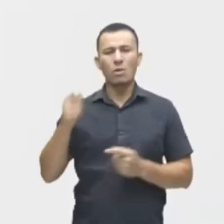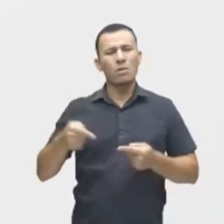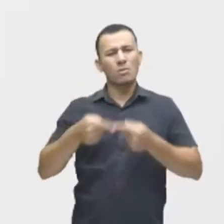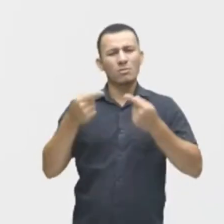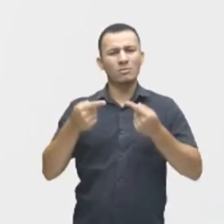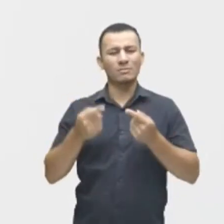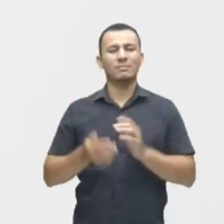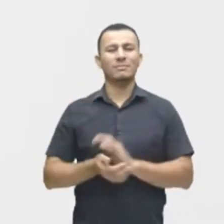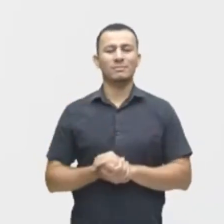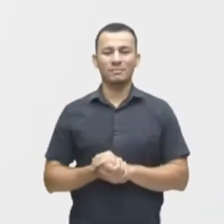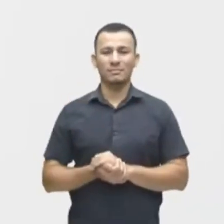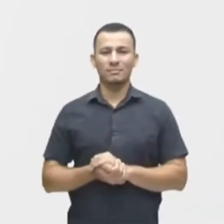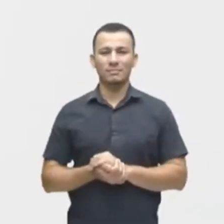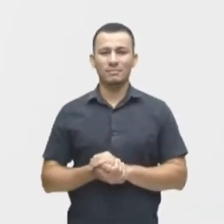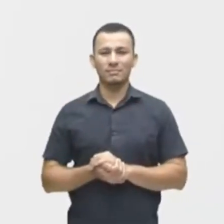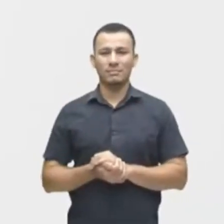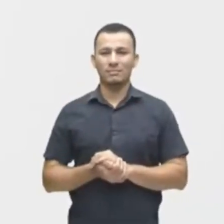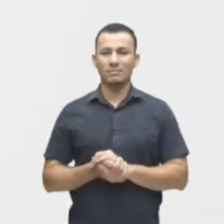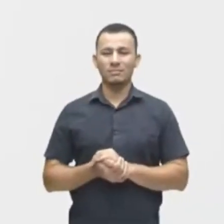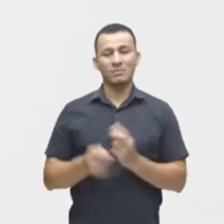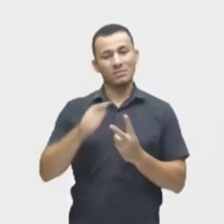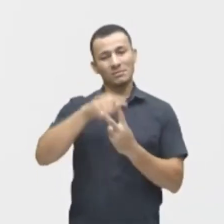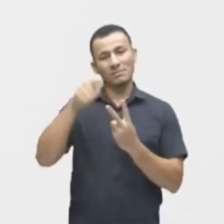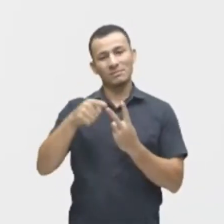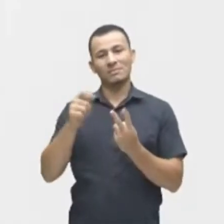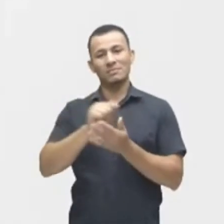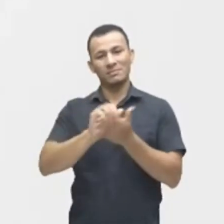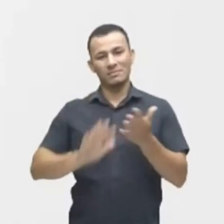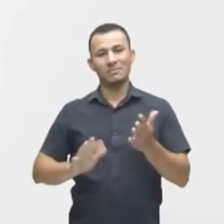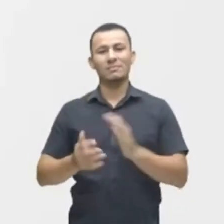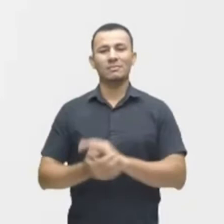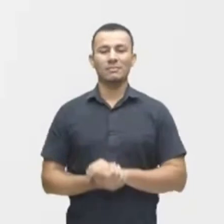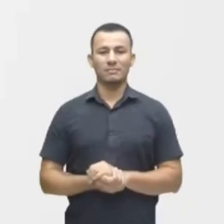tá bom? Nós temos esses 2 desafios para vocês.